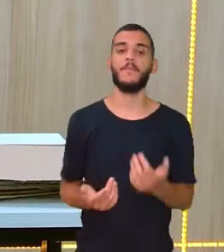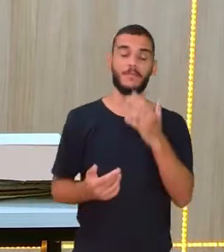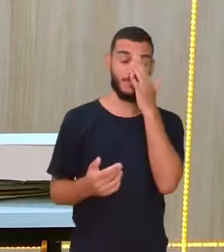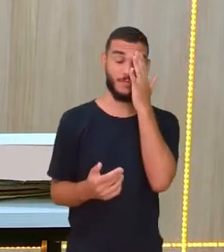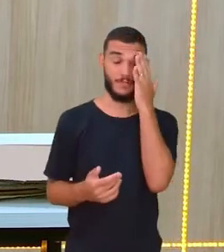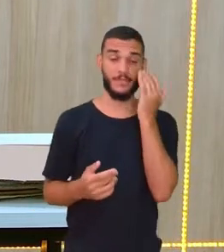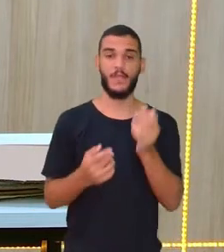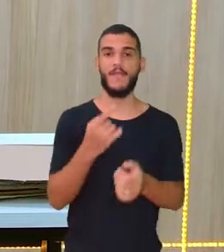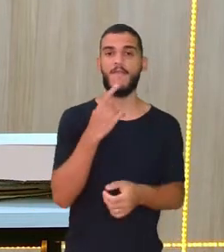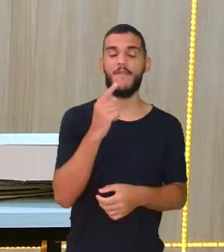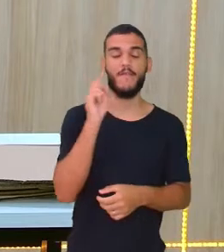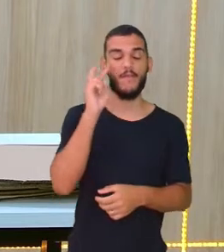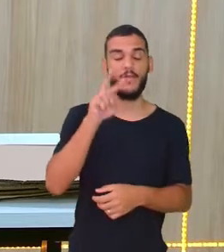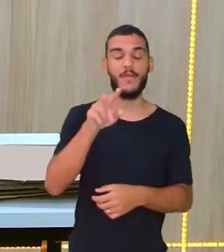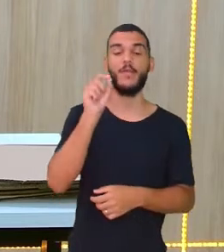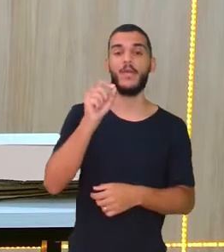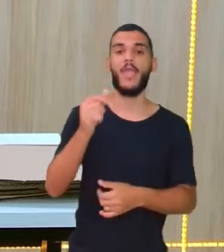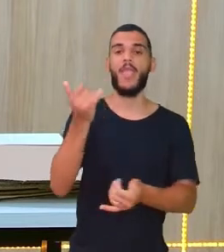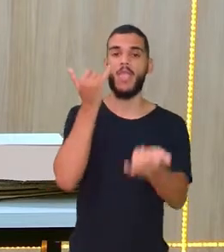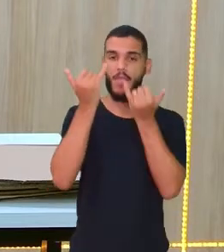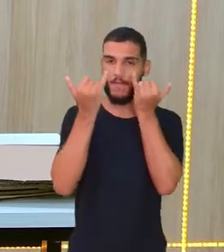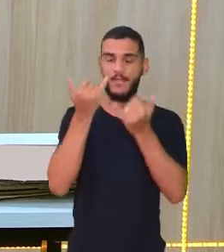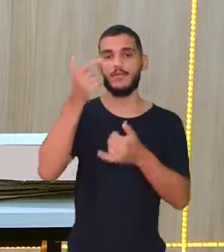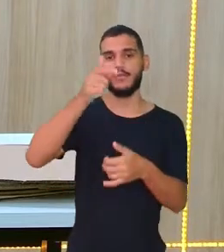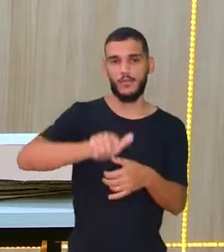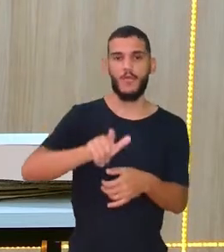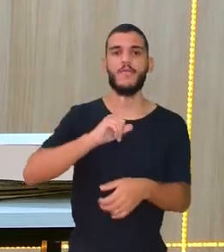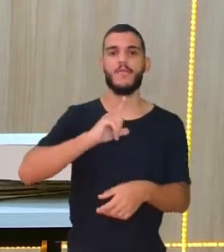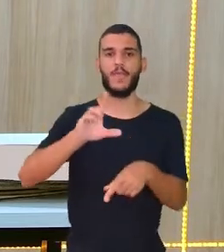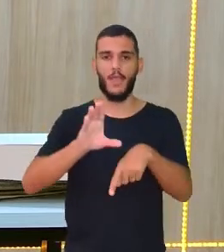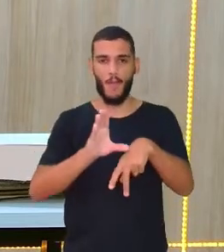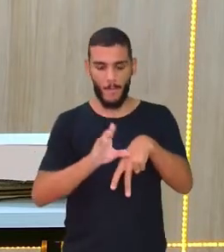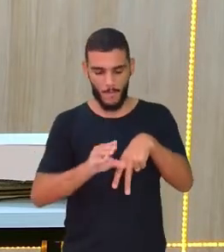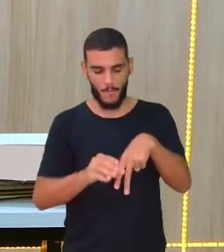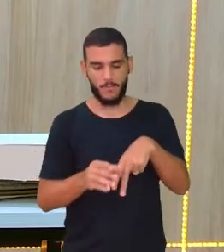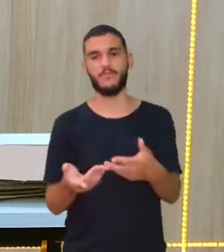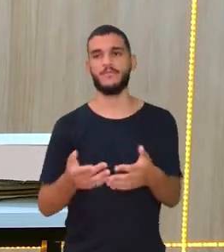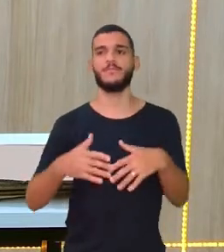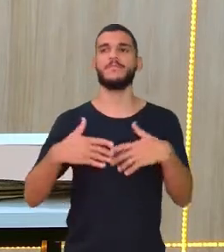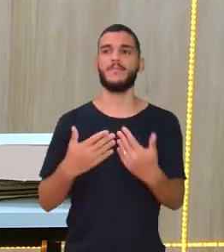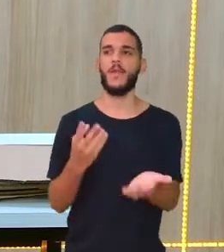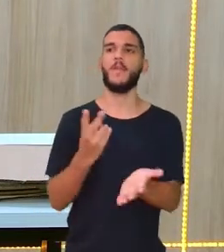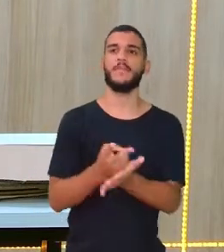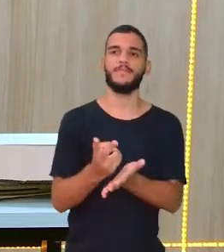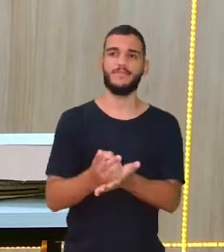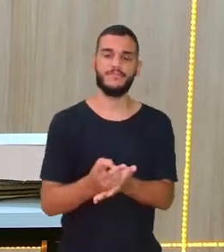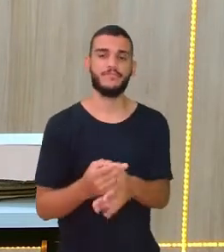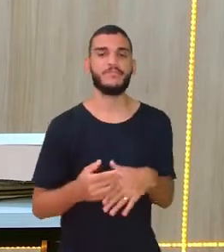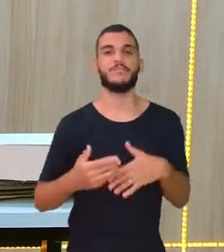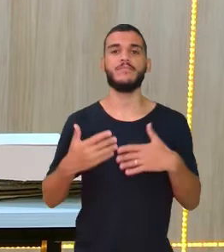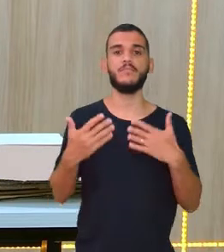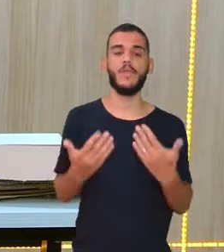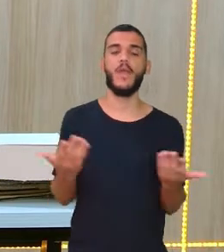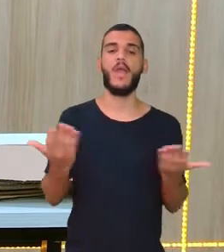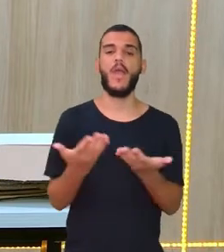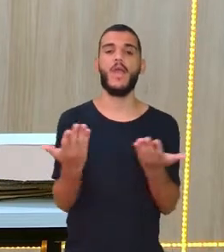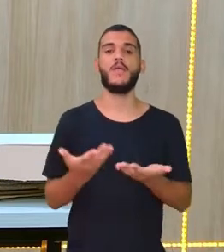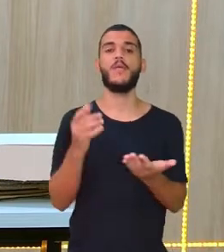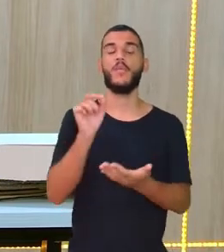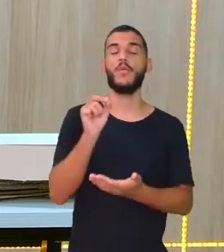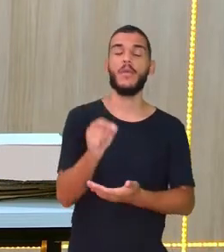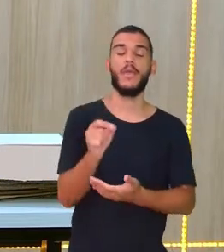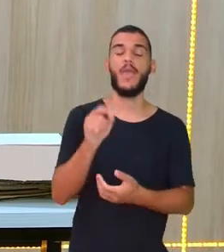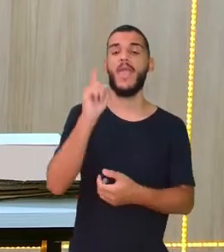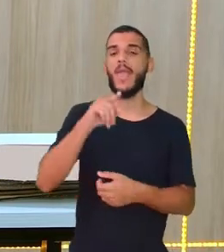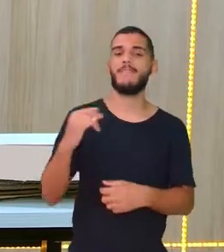uma informação em relação aí aos nossos músculos. Na continuação, a gente vai ver agora que é